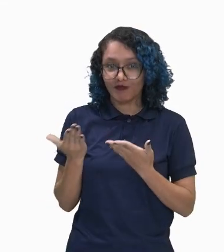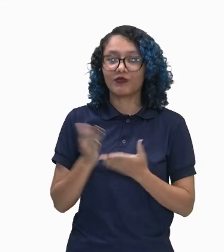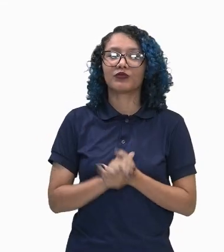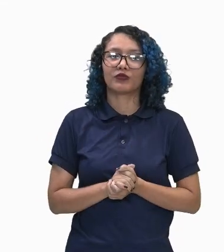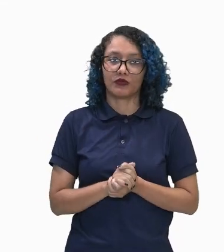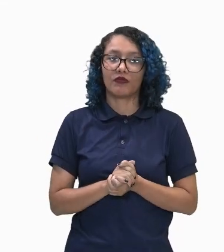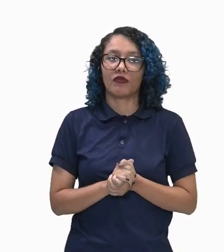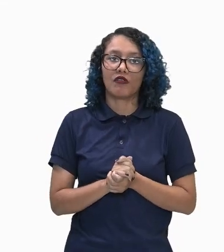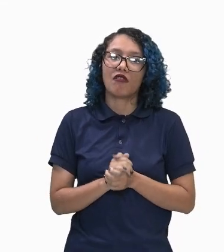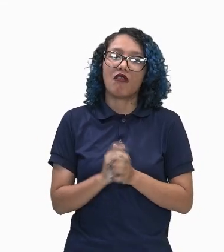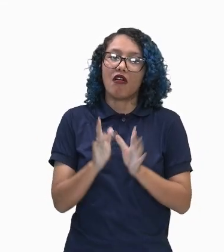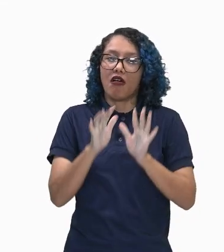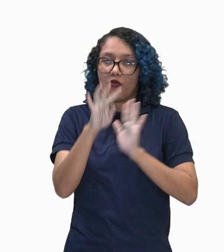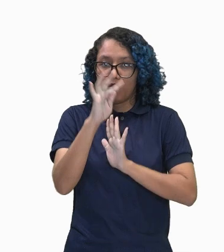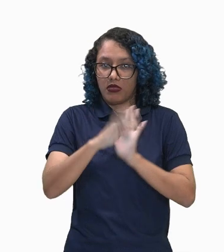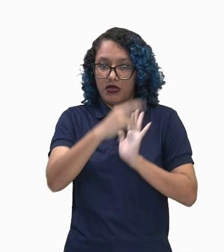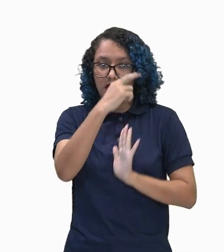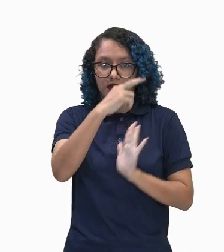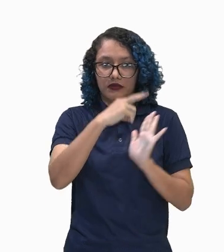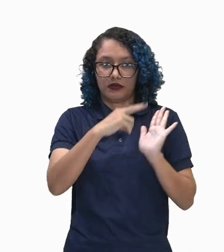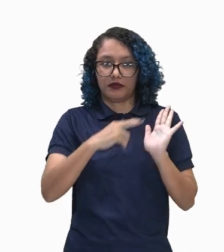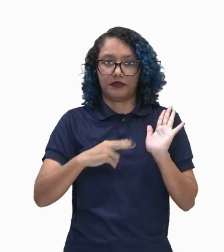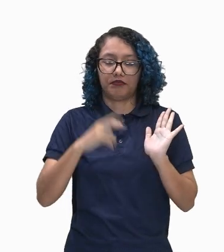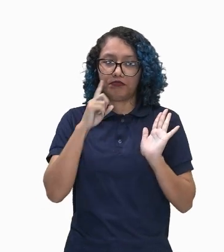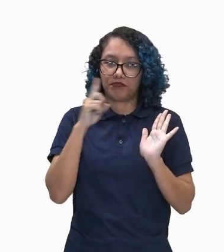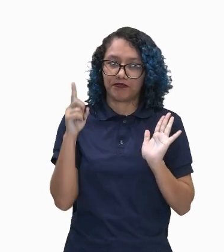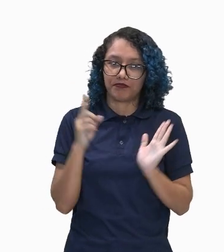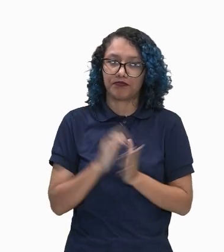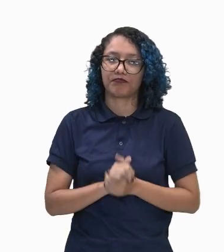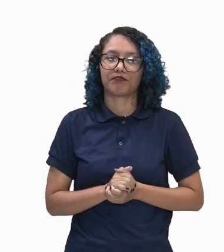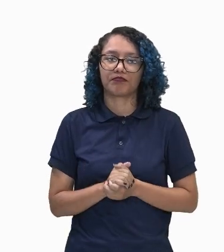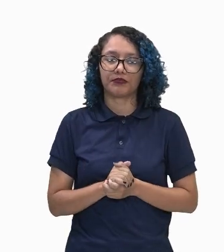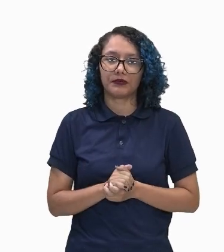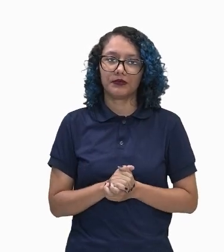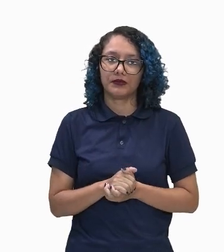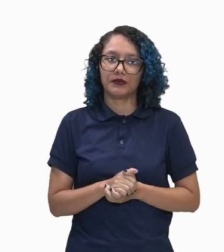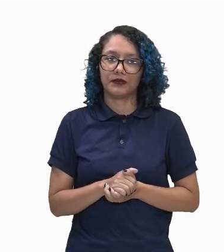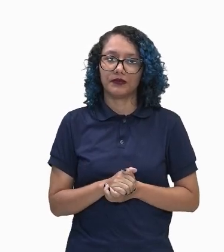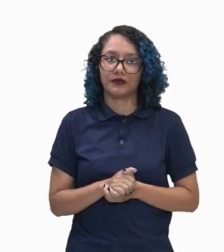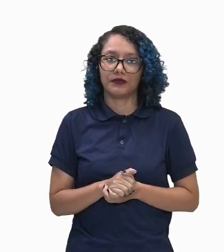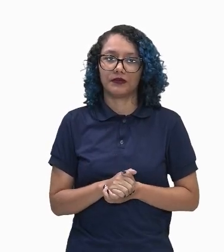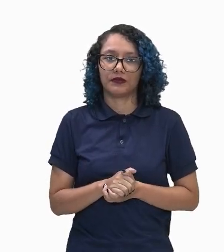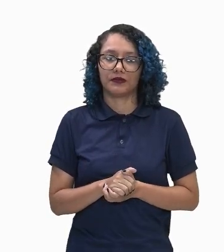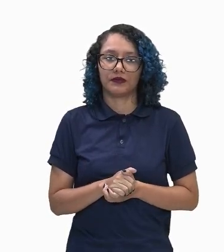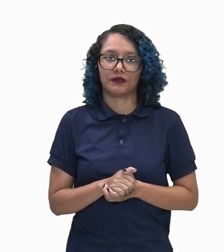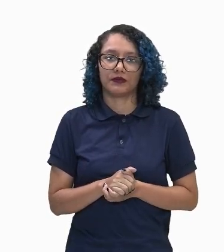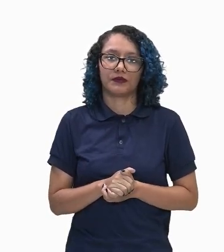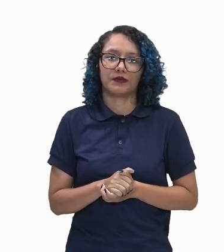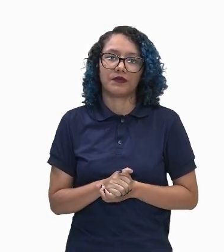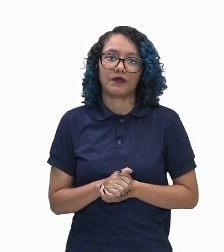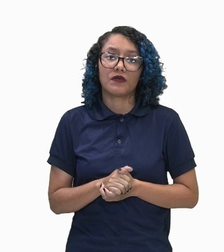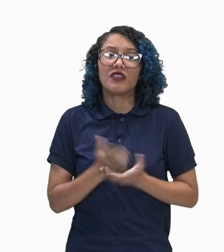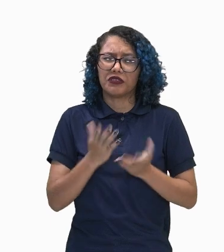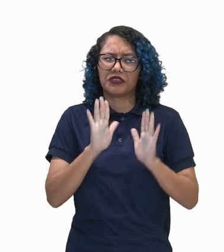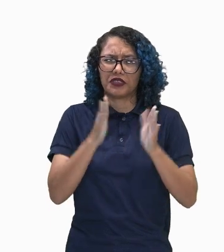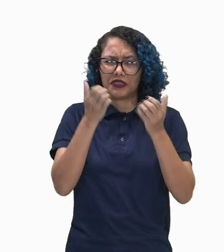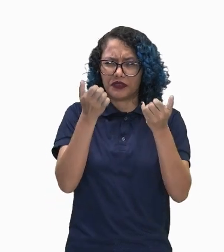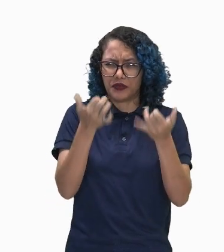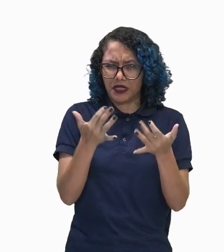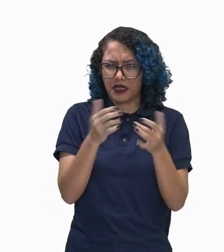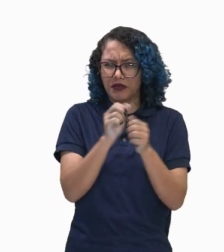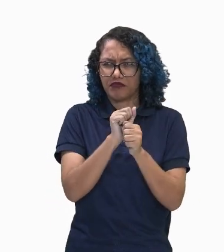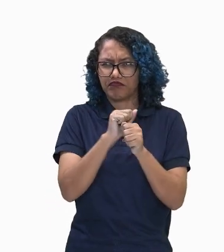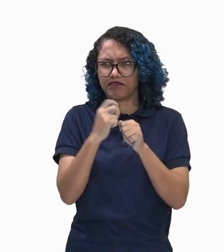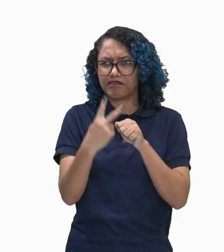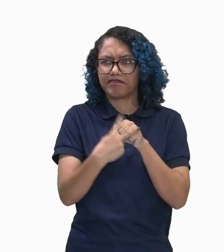are words that modify or describe verbs, adjectives or adverbs. Olha só, é exatamente aquilo que eu falei. Os advérbios, então,